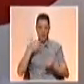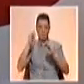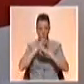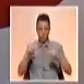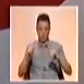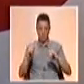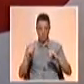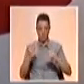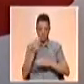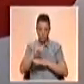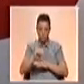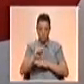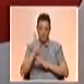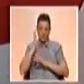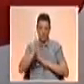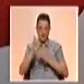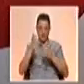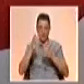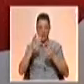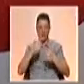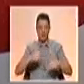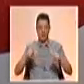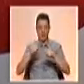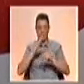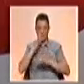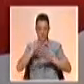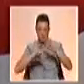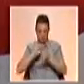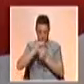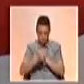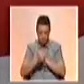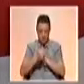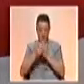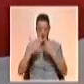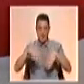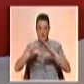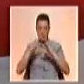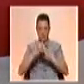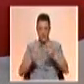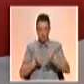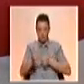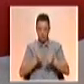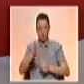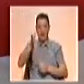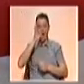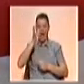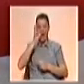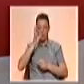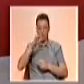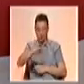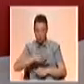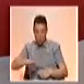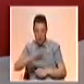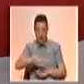impossível aplicar diretamente e não contextualizar. E para a gestão da água, a questão do contexto local